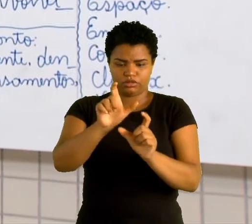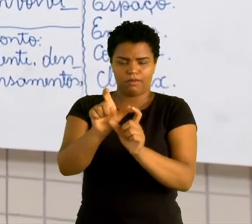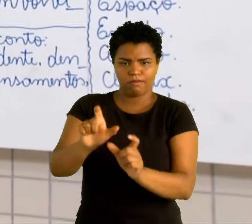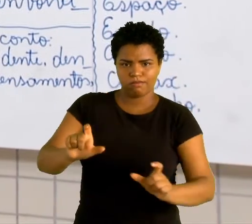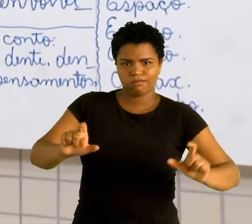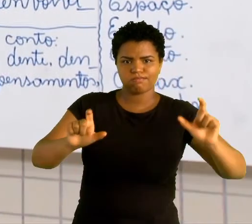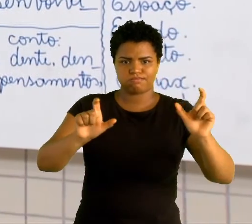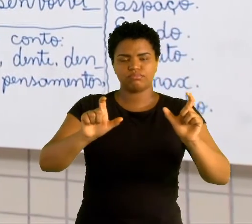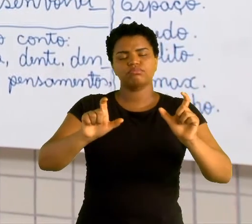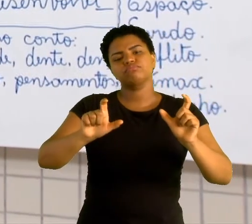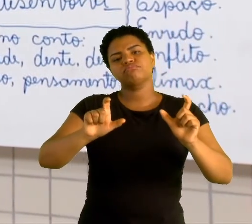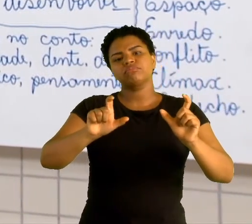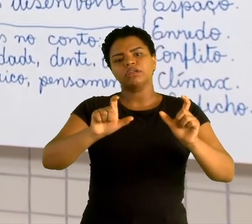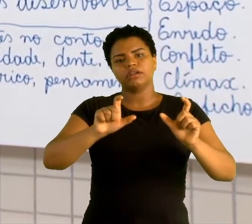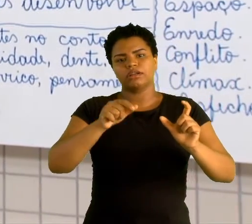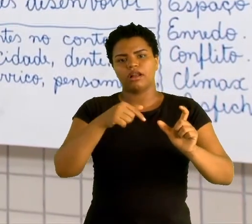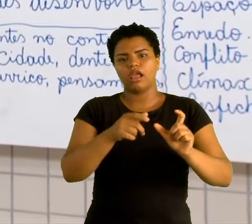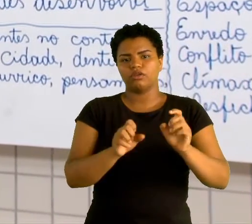Dinheiro,